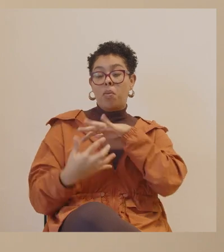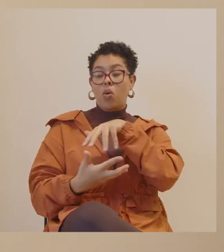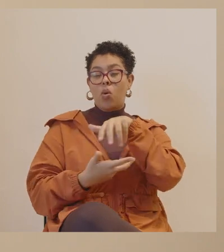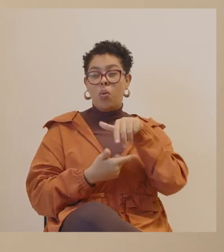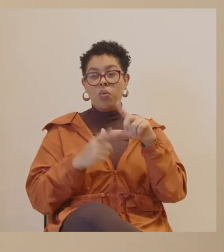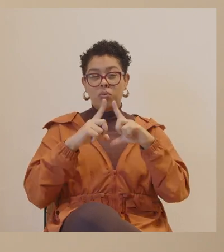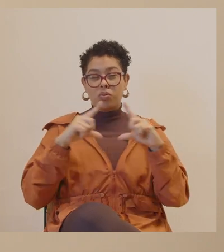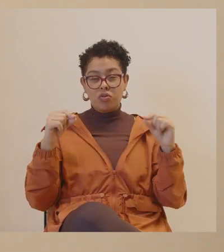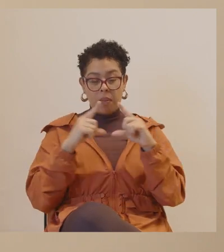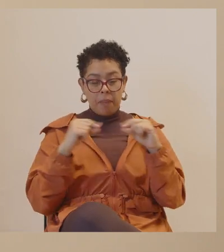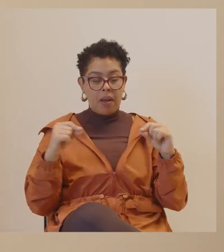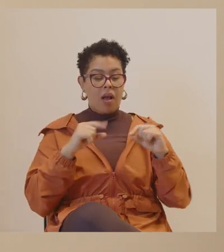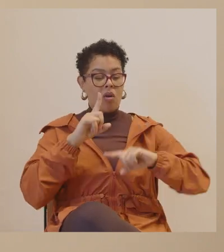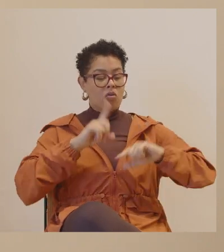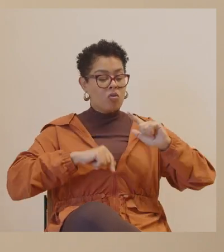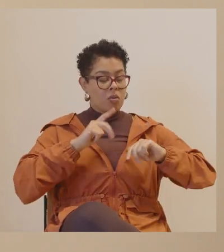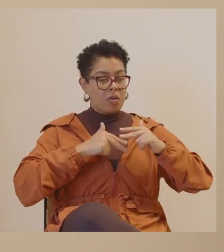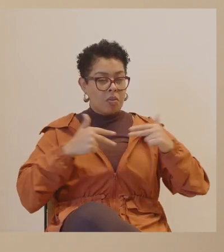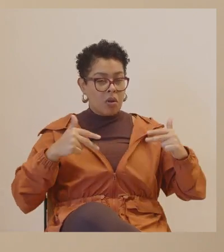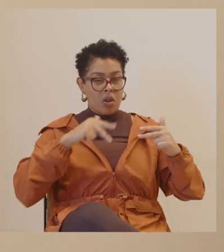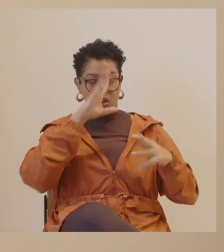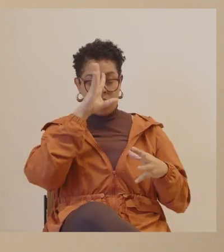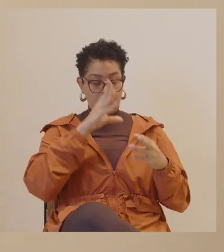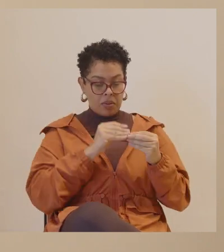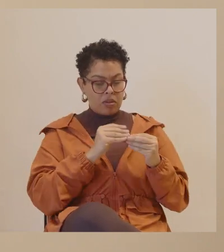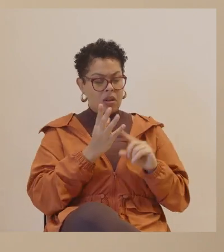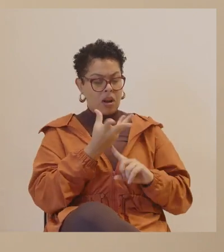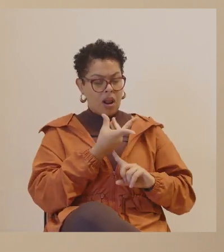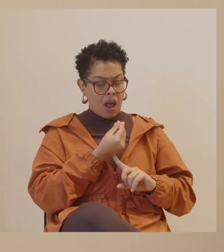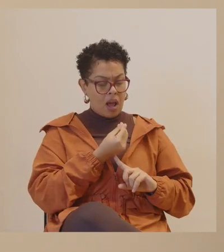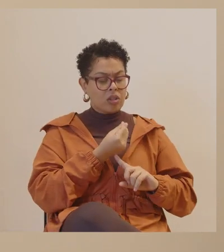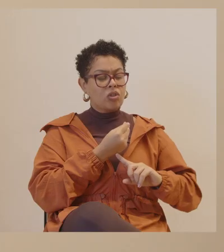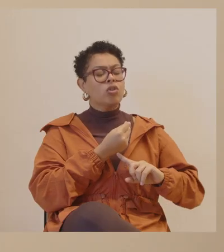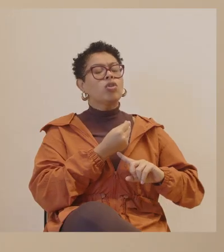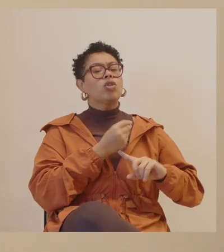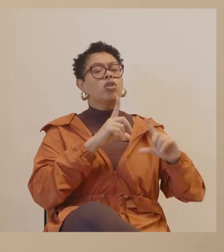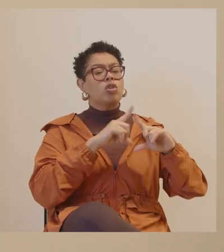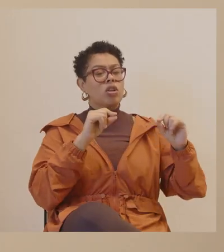os objetos de entendida